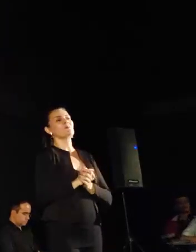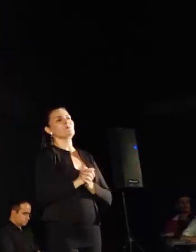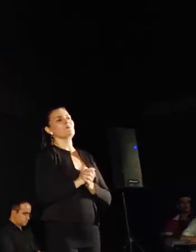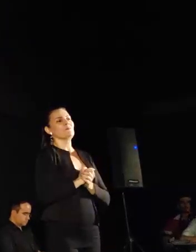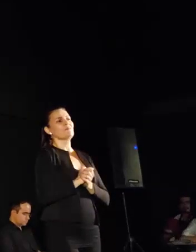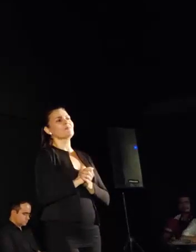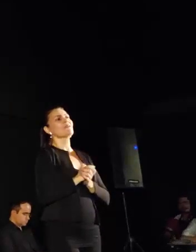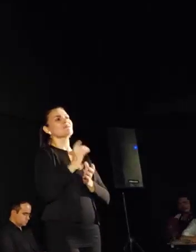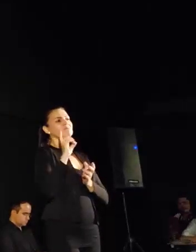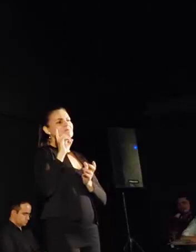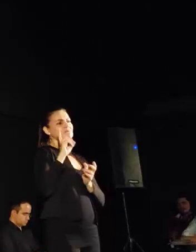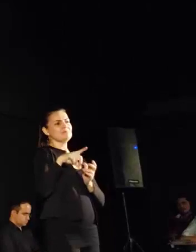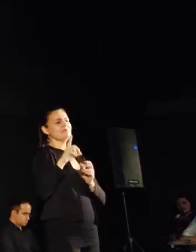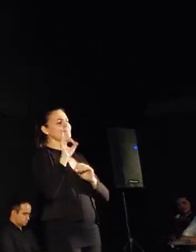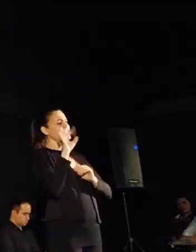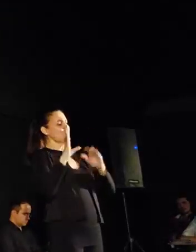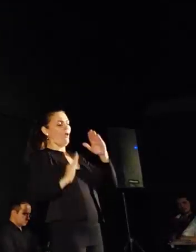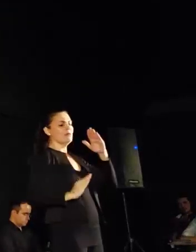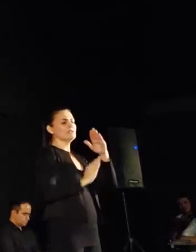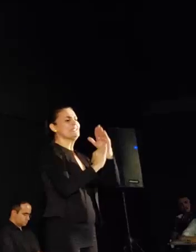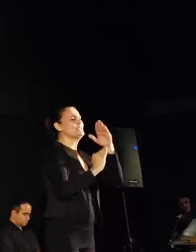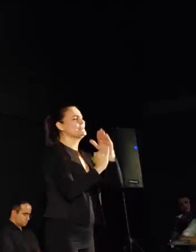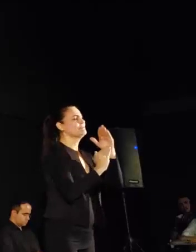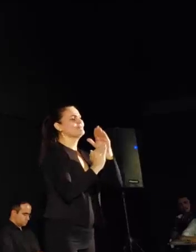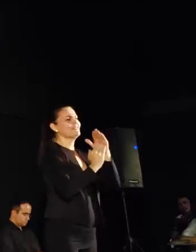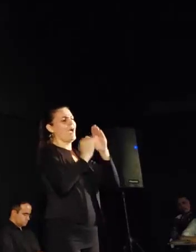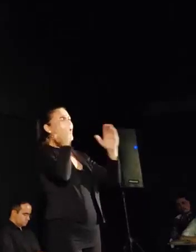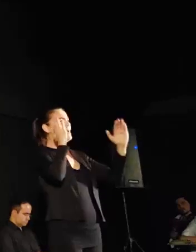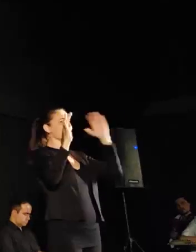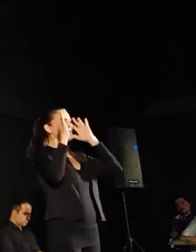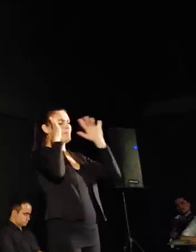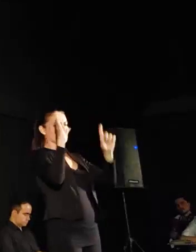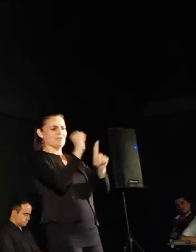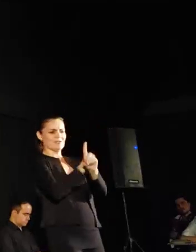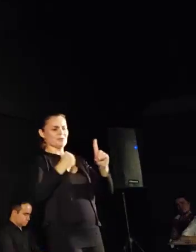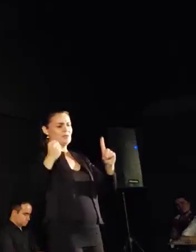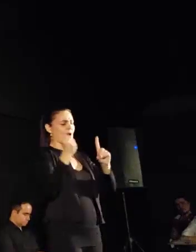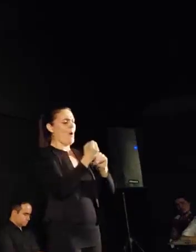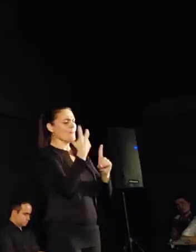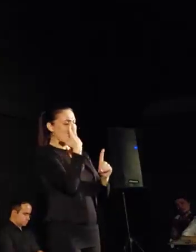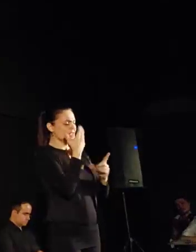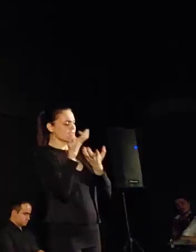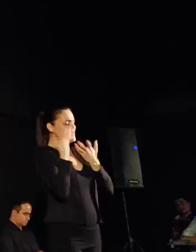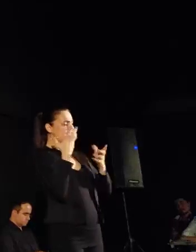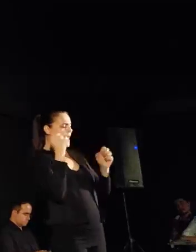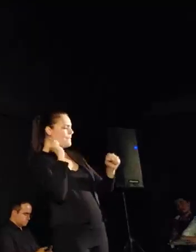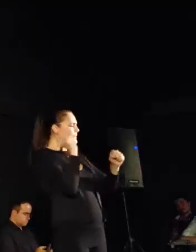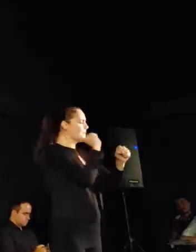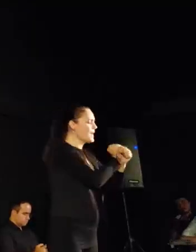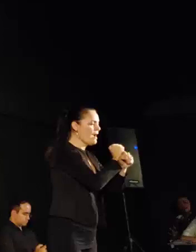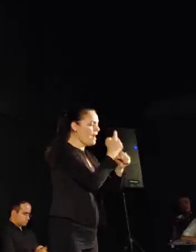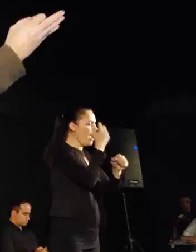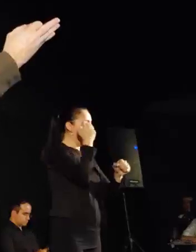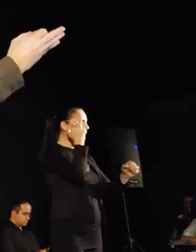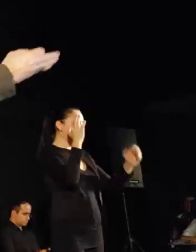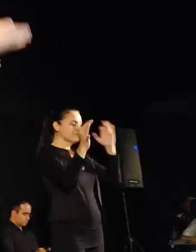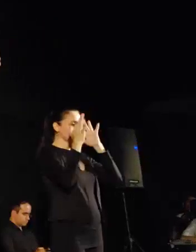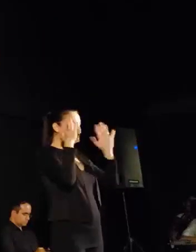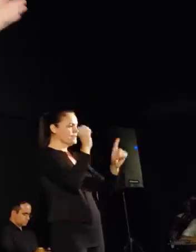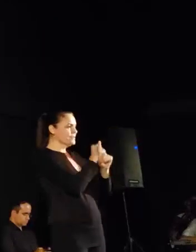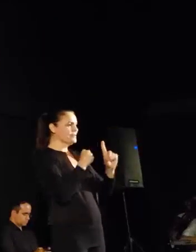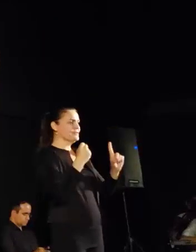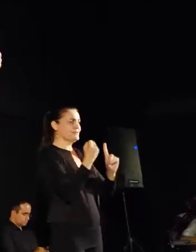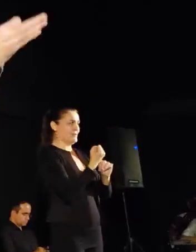se trata simplesmente de limitar a imaginação social, paralisar a imaginação social, fazendo com que ela só consiga ver